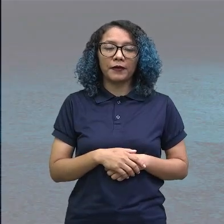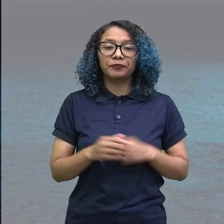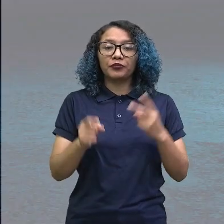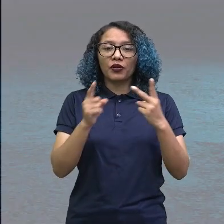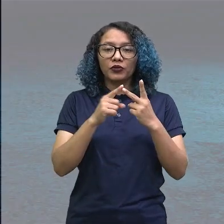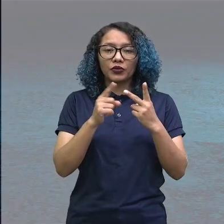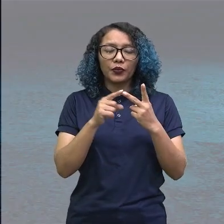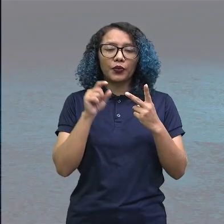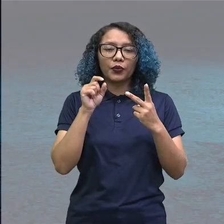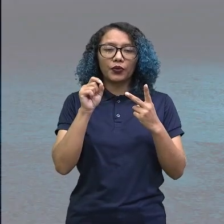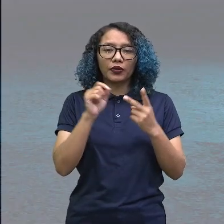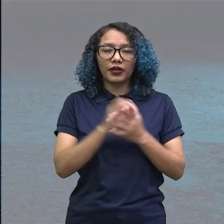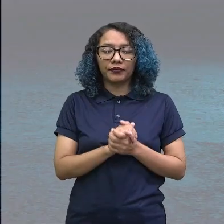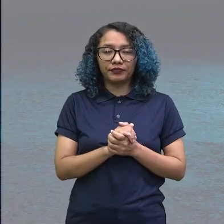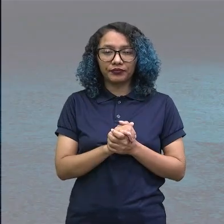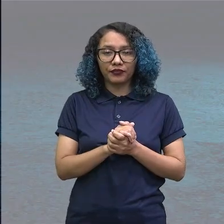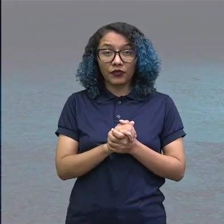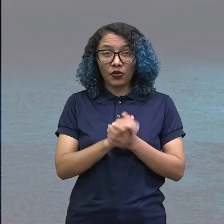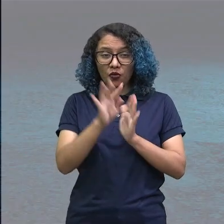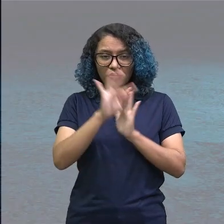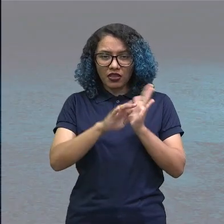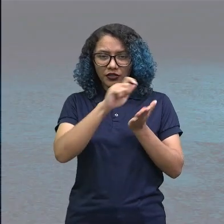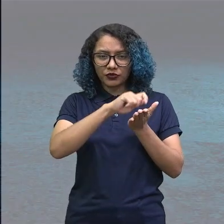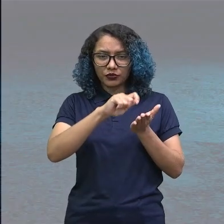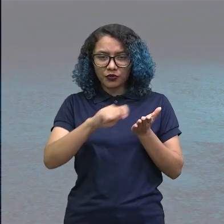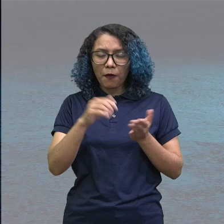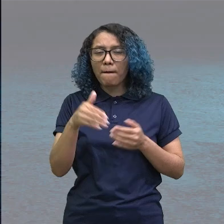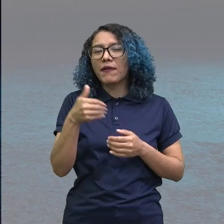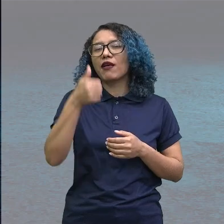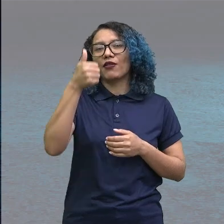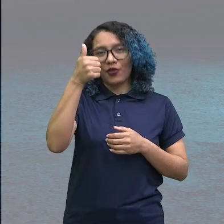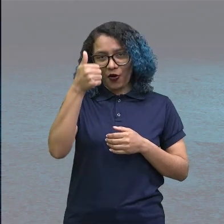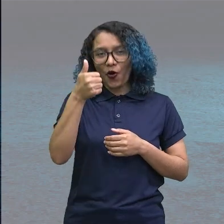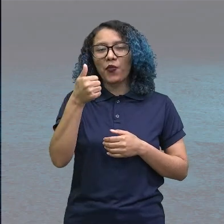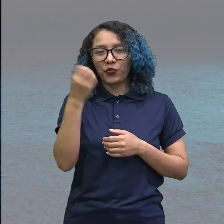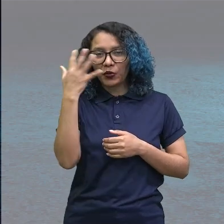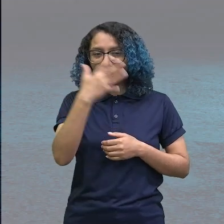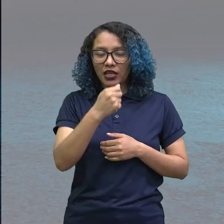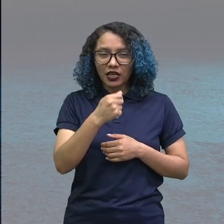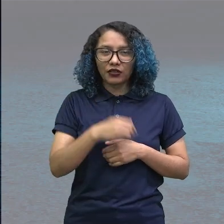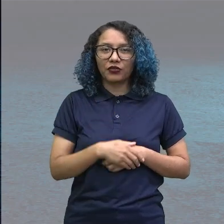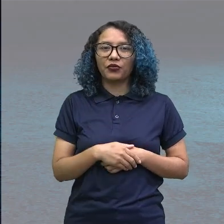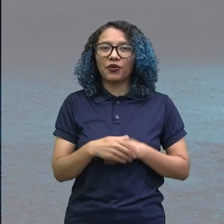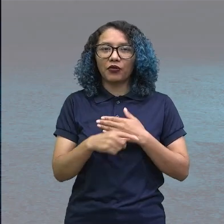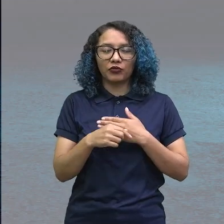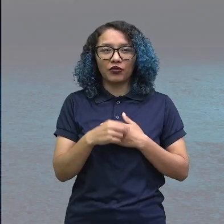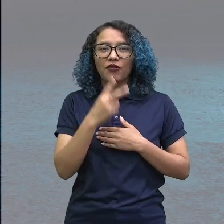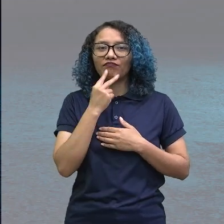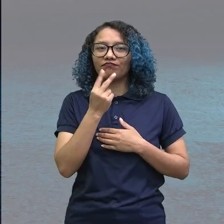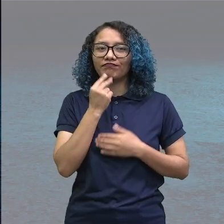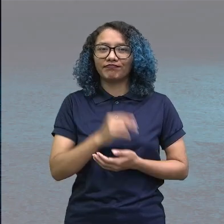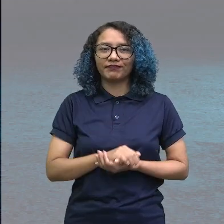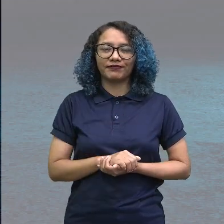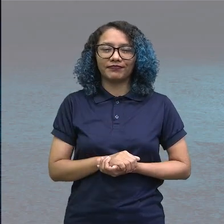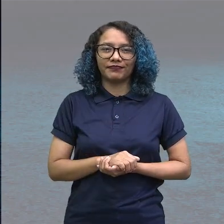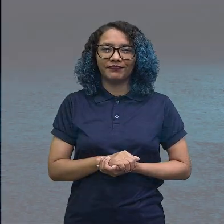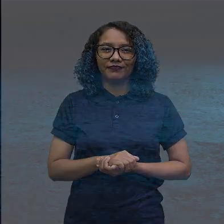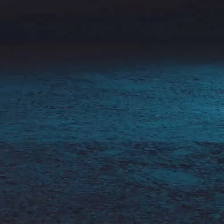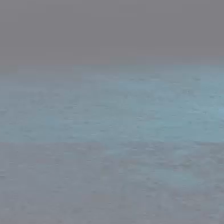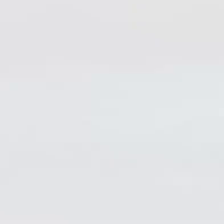berço. A segunda é que o escrito ficaria assim mais galante e mais novo. Machado de Assis.